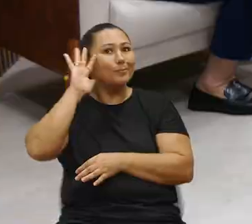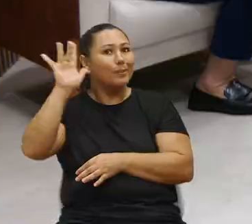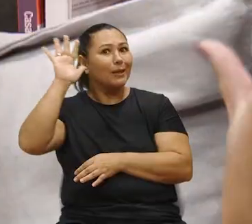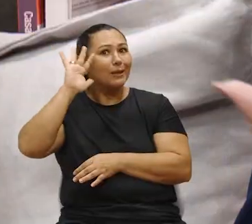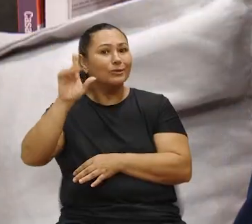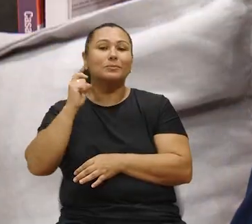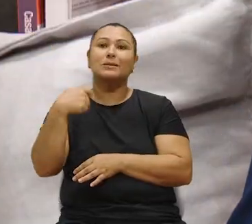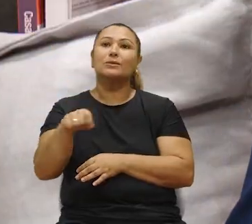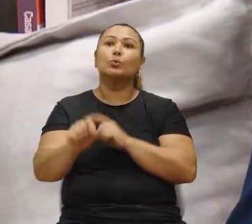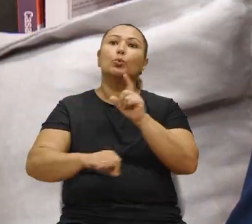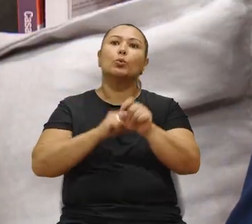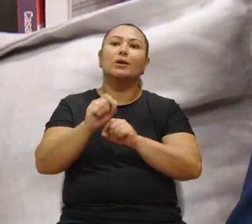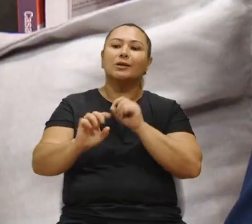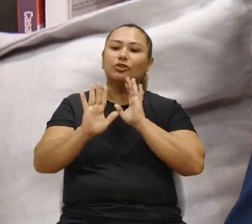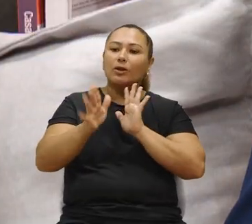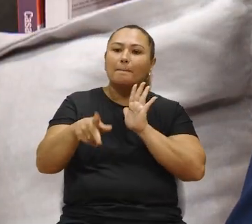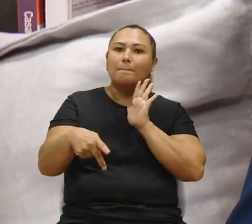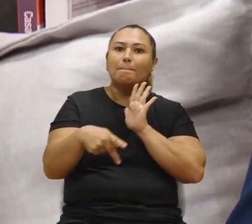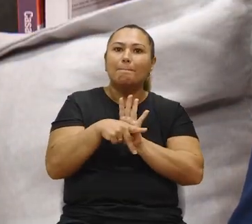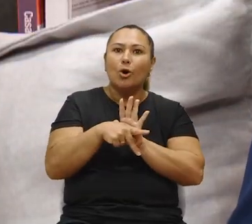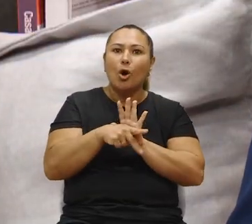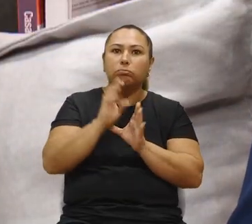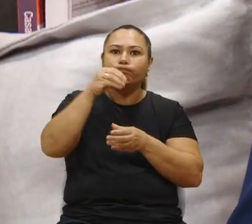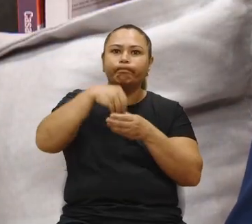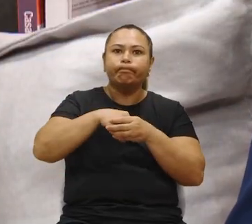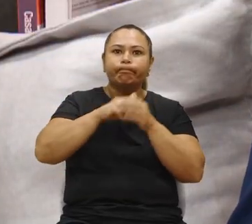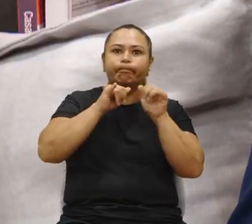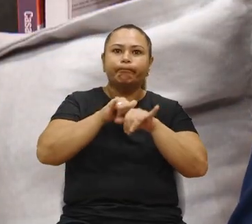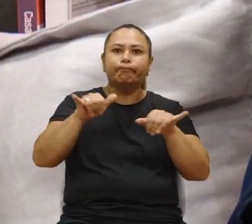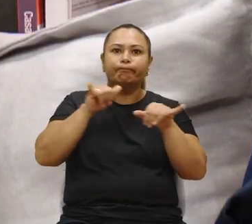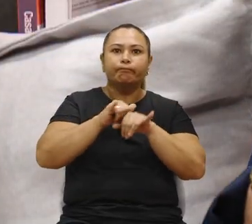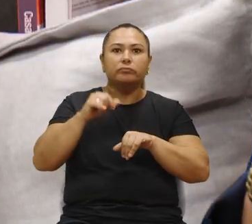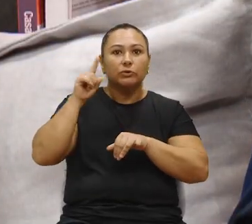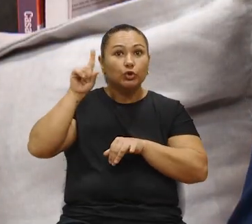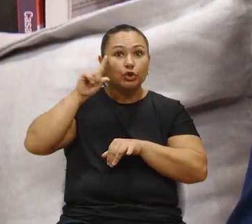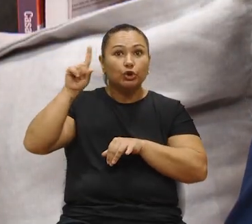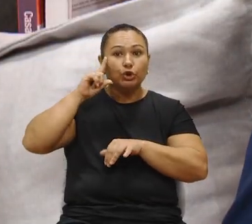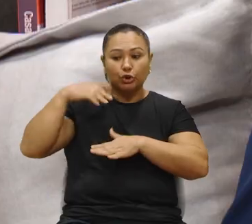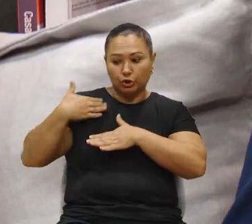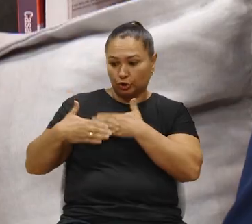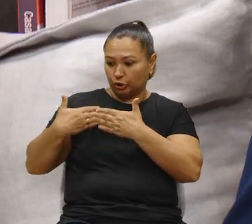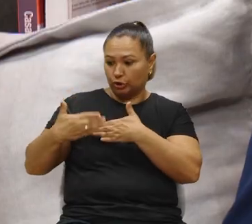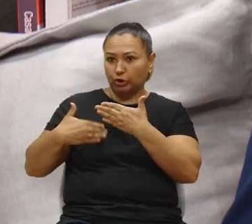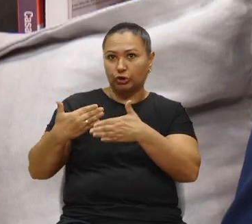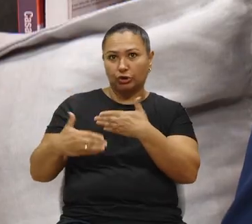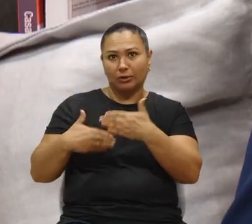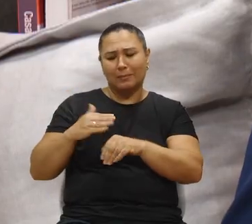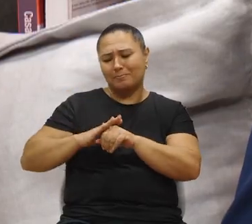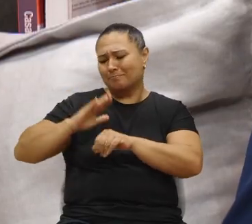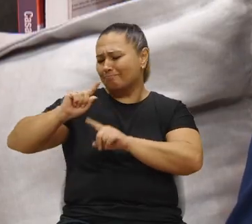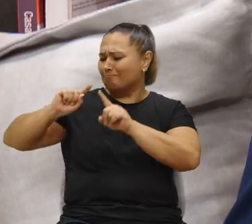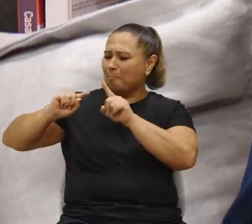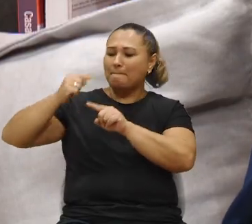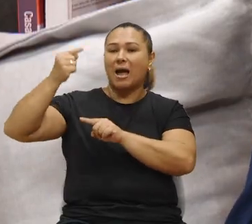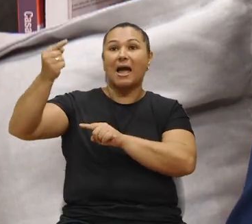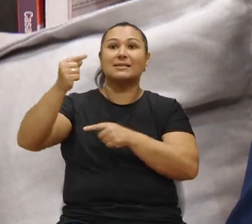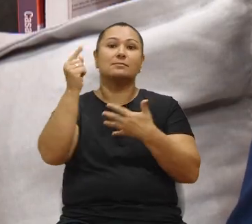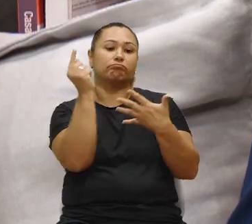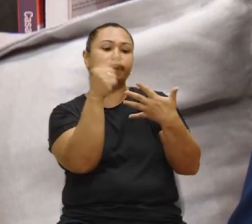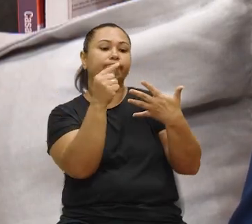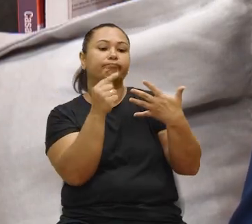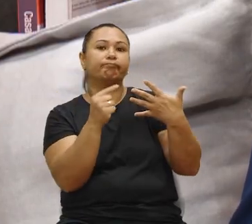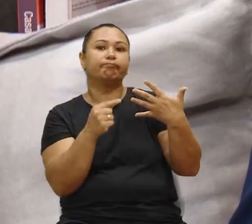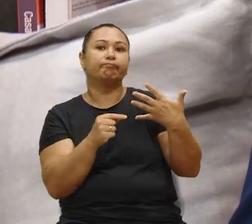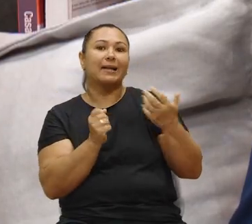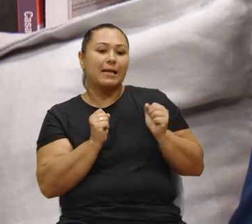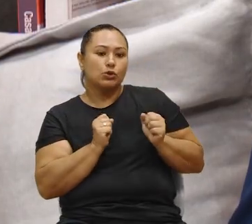muito que tem que ser algo que esteja na cultura, algo que esteja no dia a dia, né? Então, vai muito além,